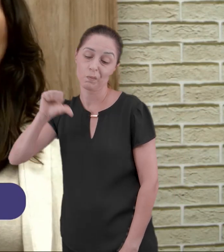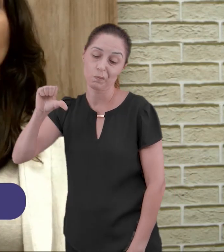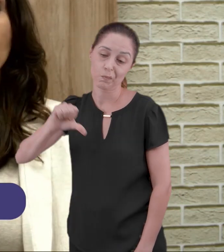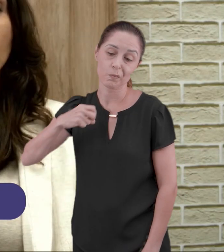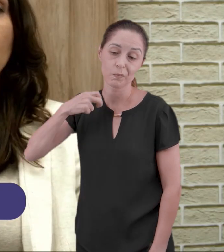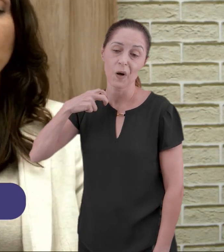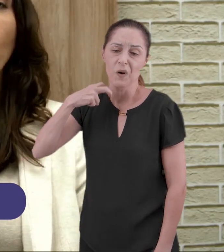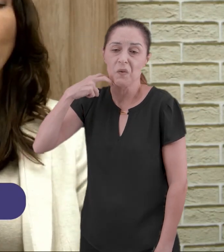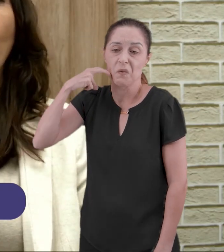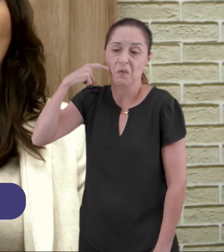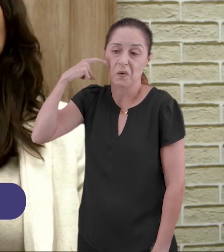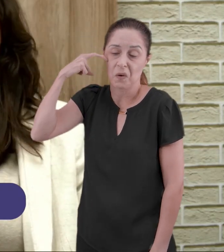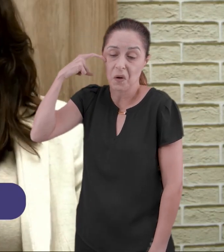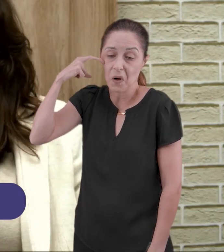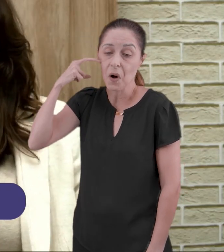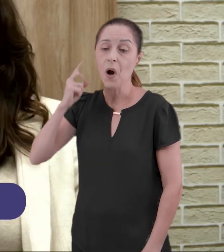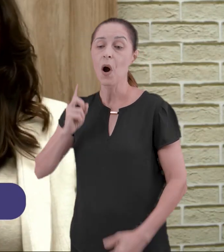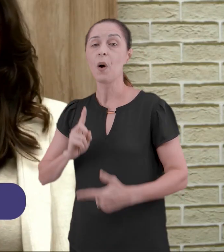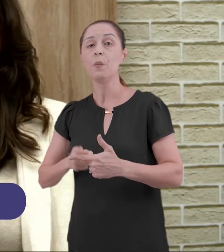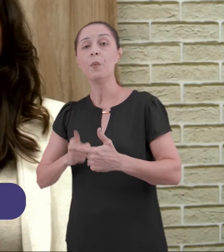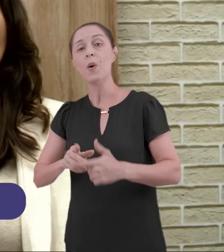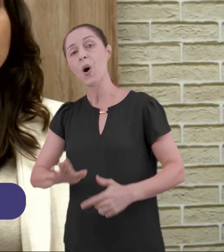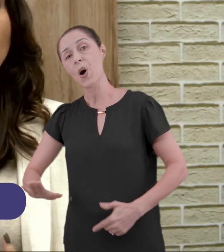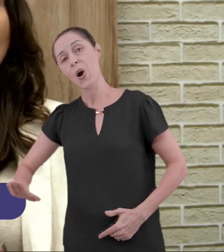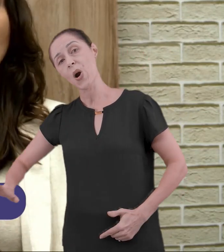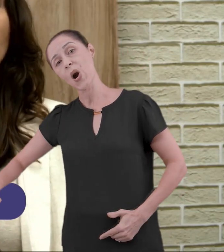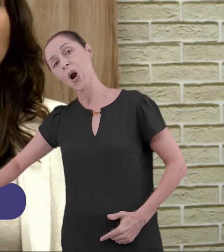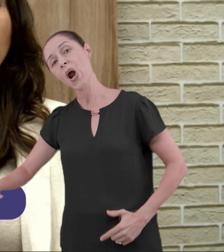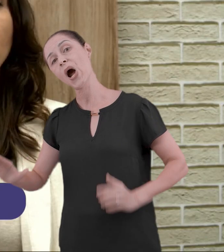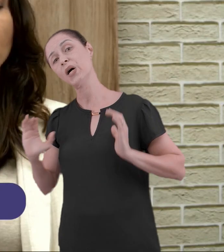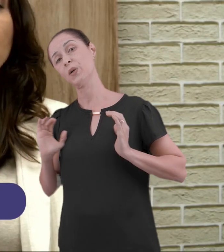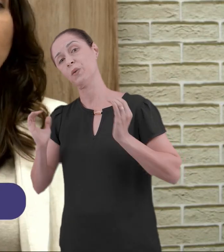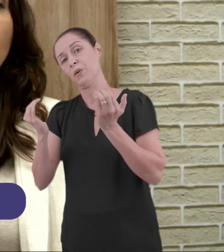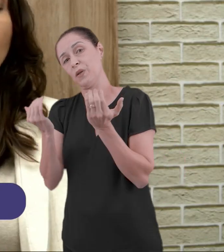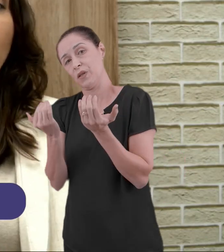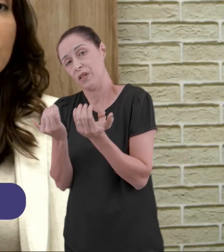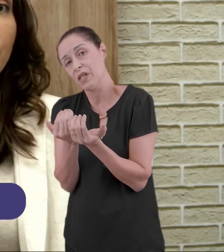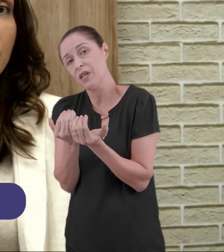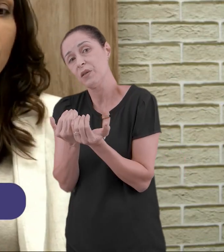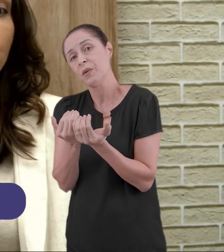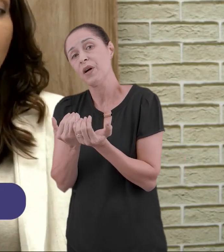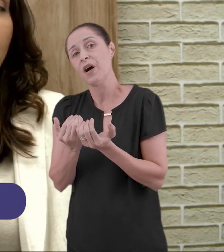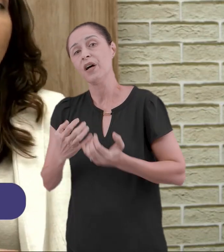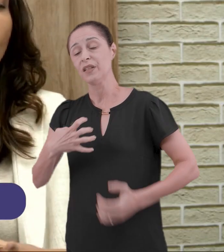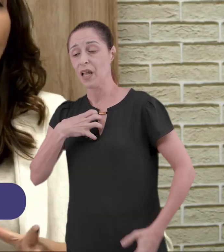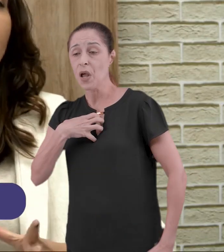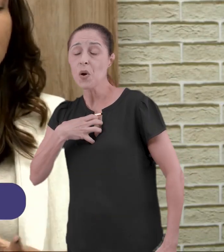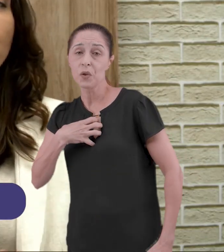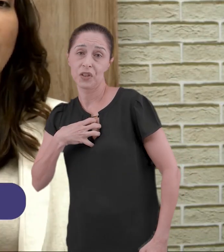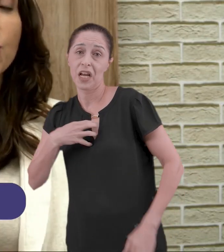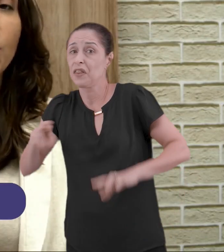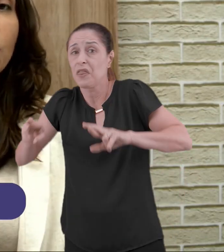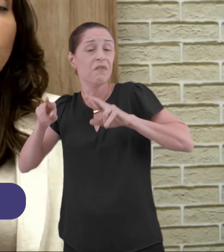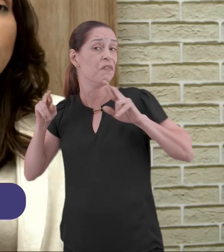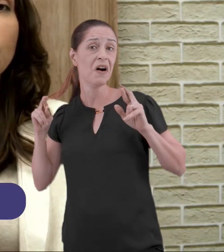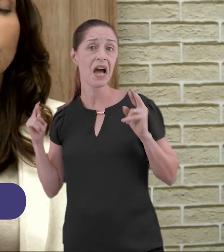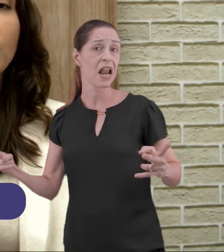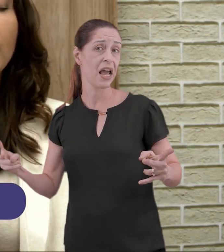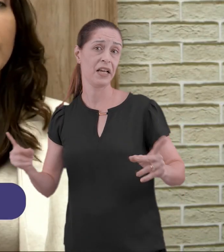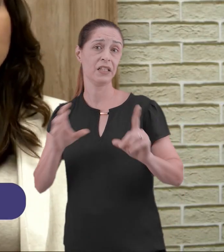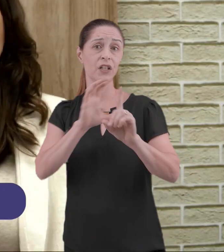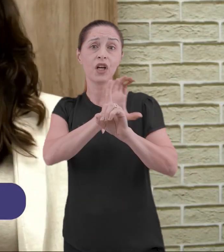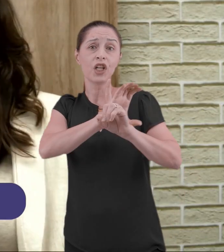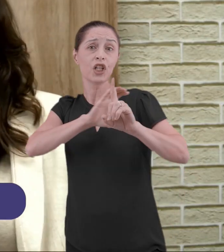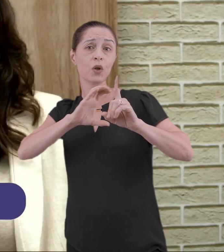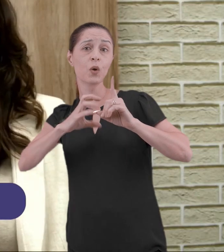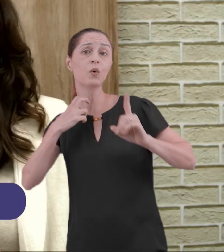criança com autismo ou deficiência intelectual, elas têm comportamentos que às vezes não se adequam àquele espaço ali do culto.